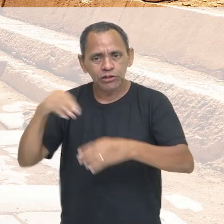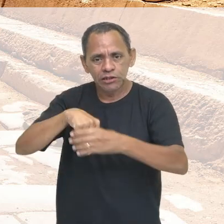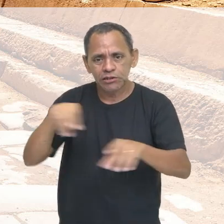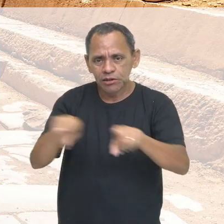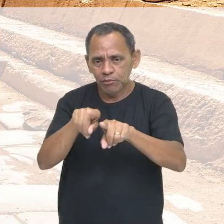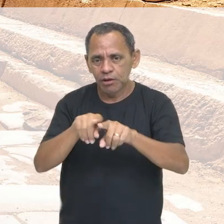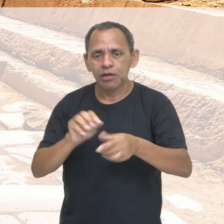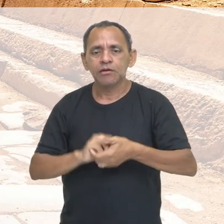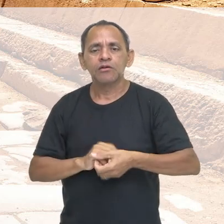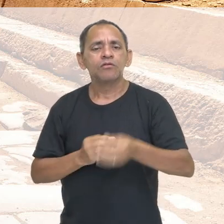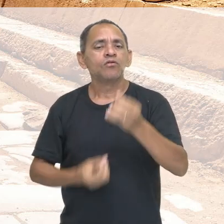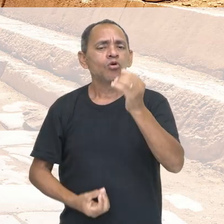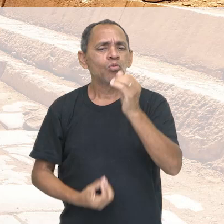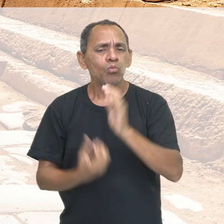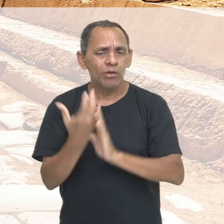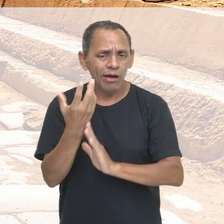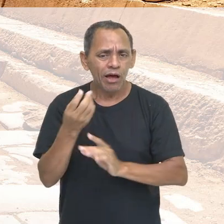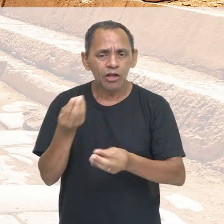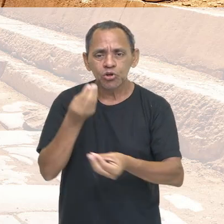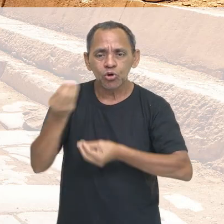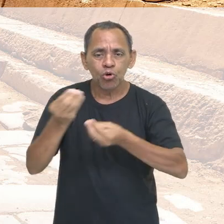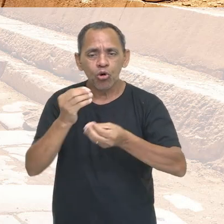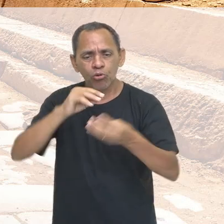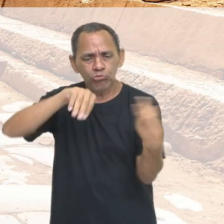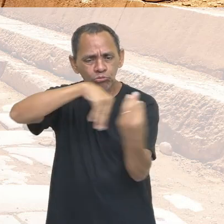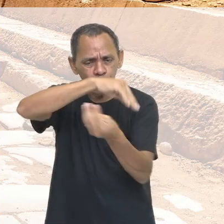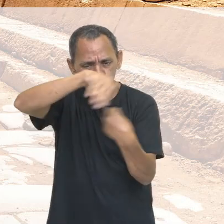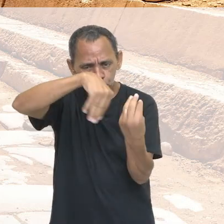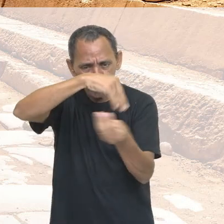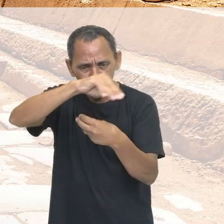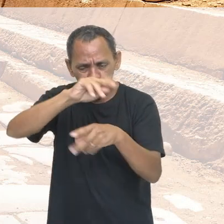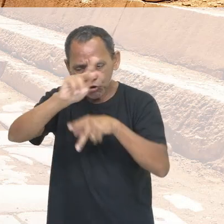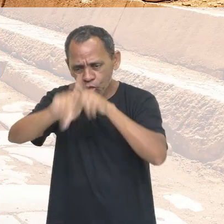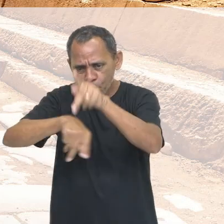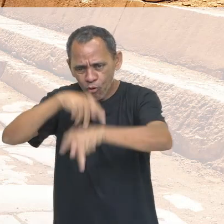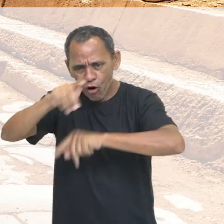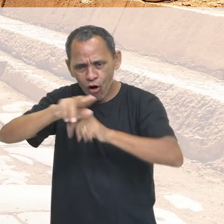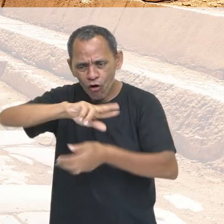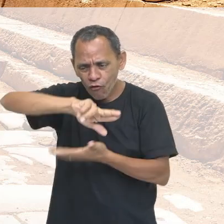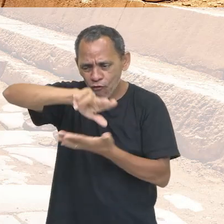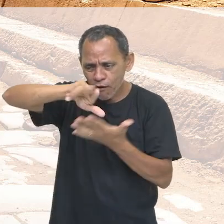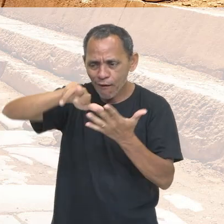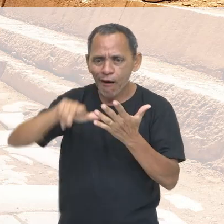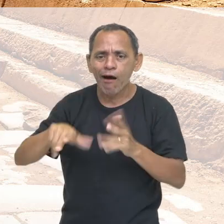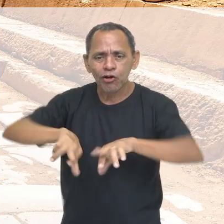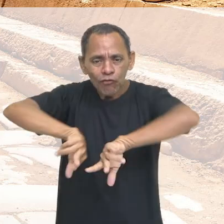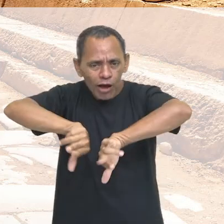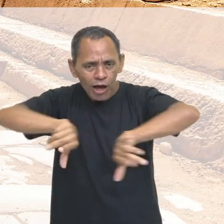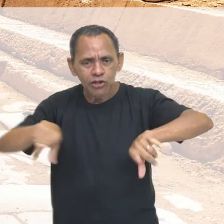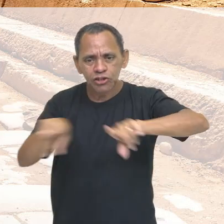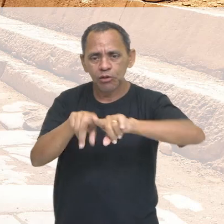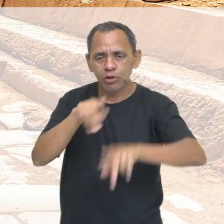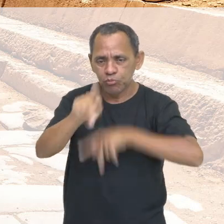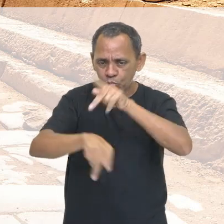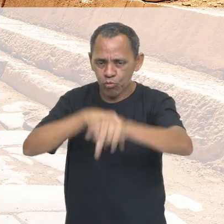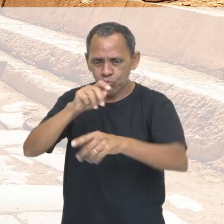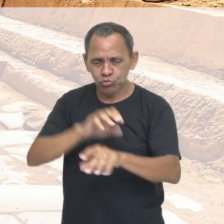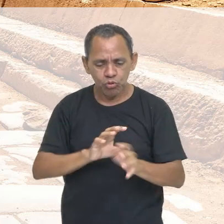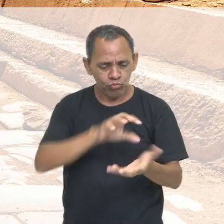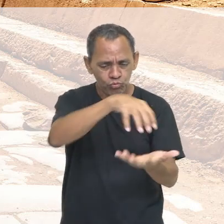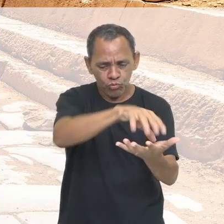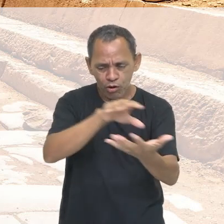foi formado, né, a partir da mistura de diversos povos. A população era dividida em